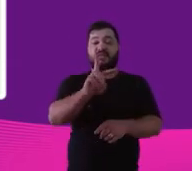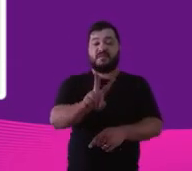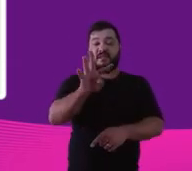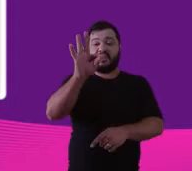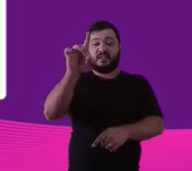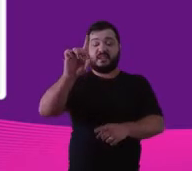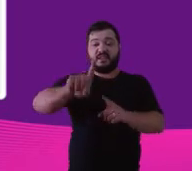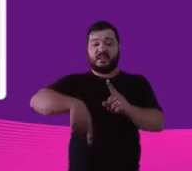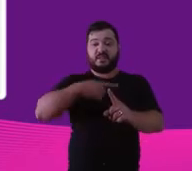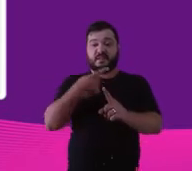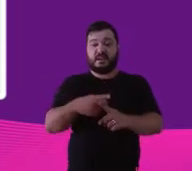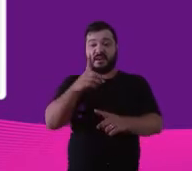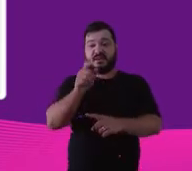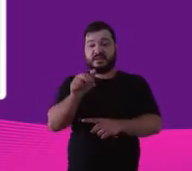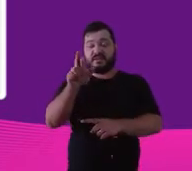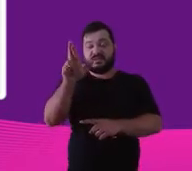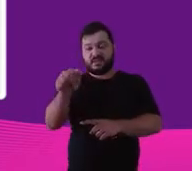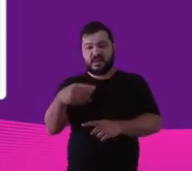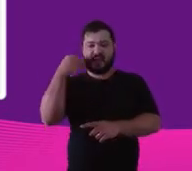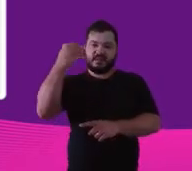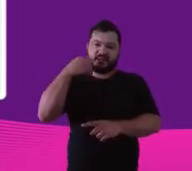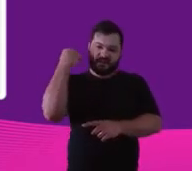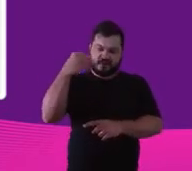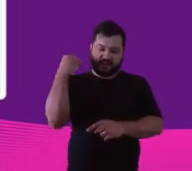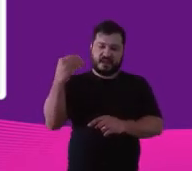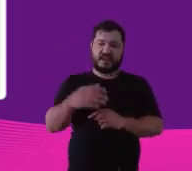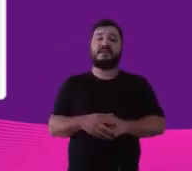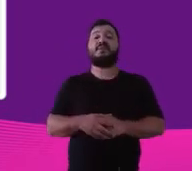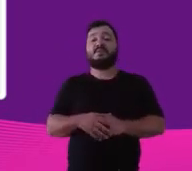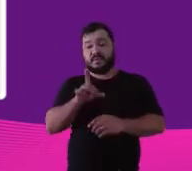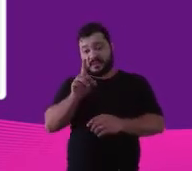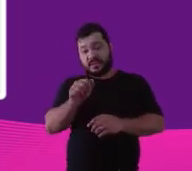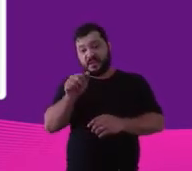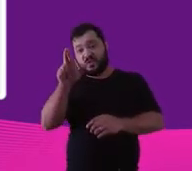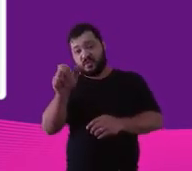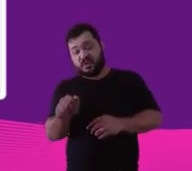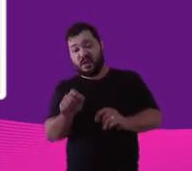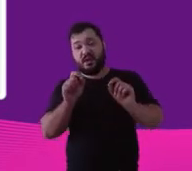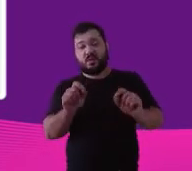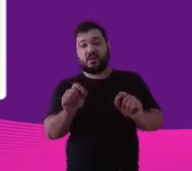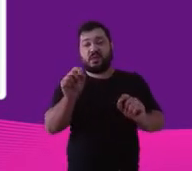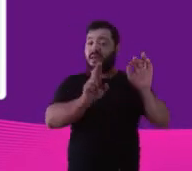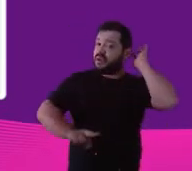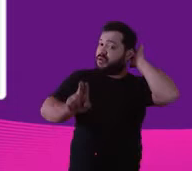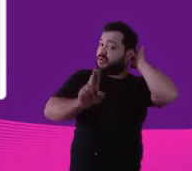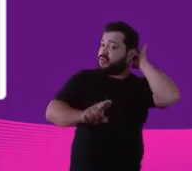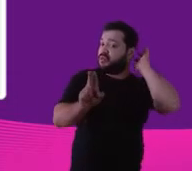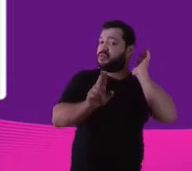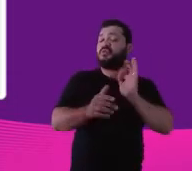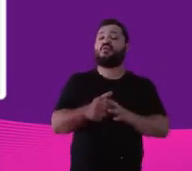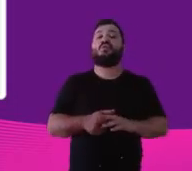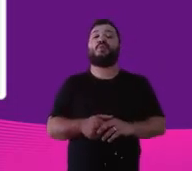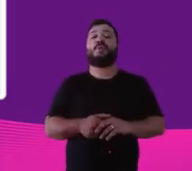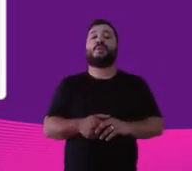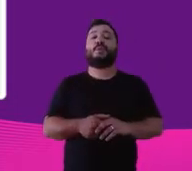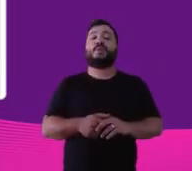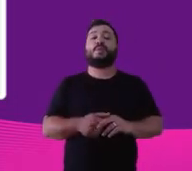mapa é no braço é experimental sendo que o dar a Fabi foi utilizado é